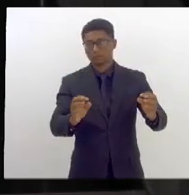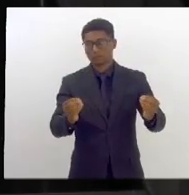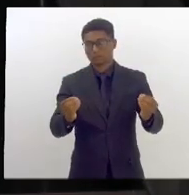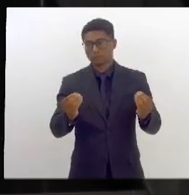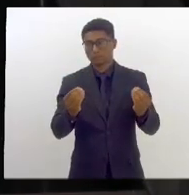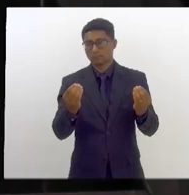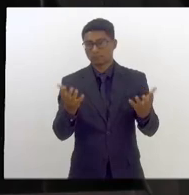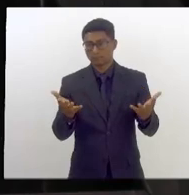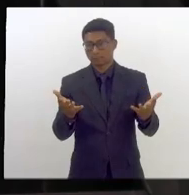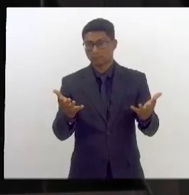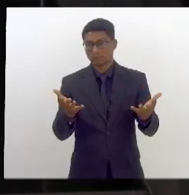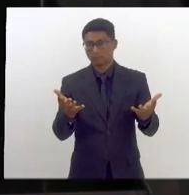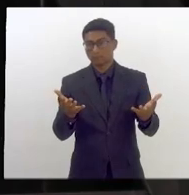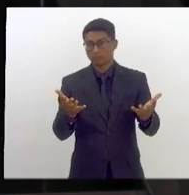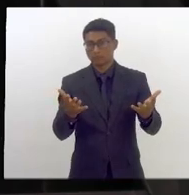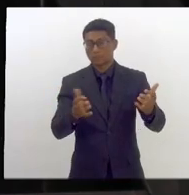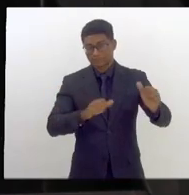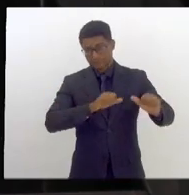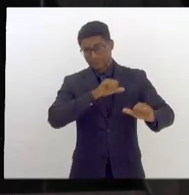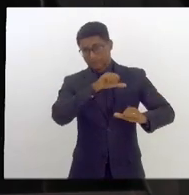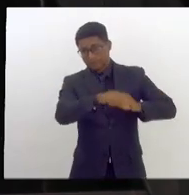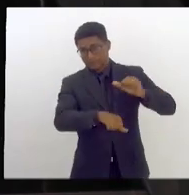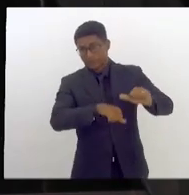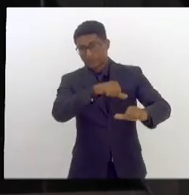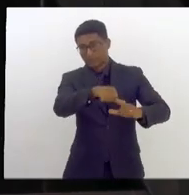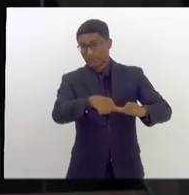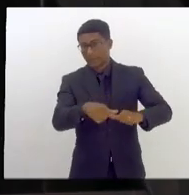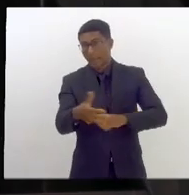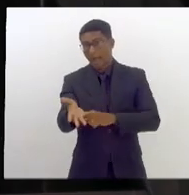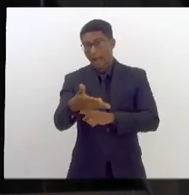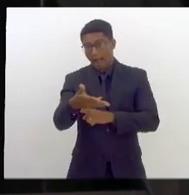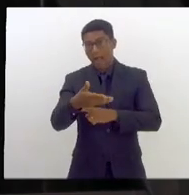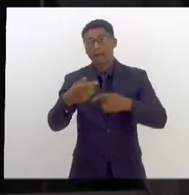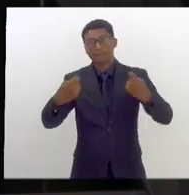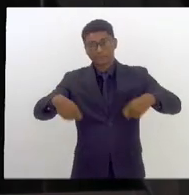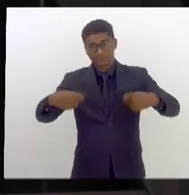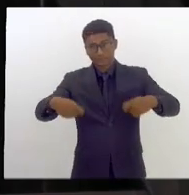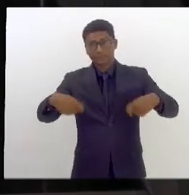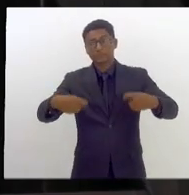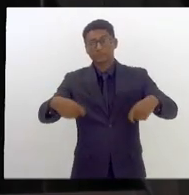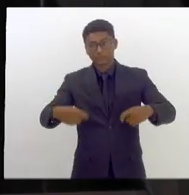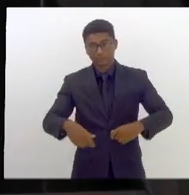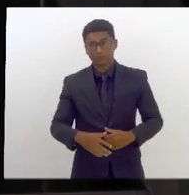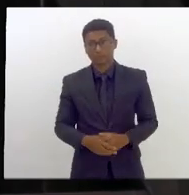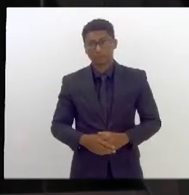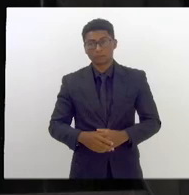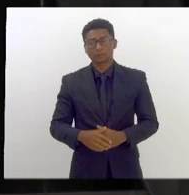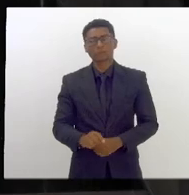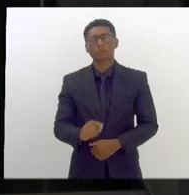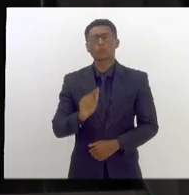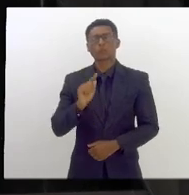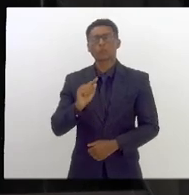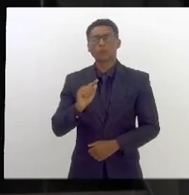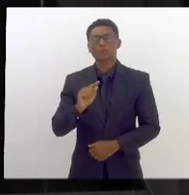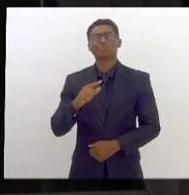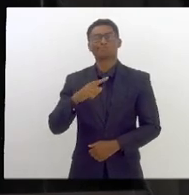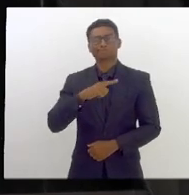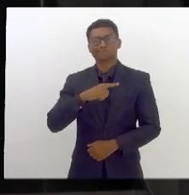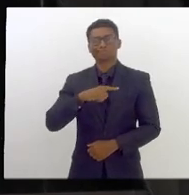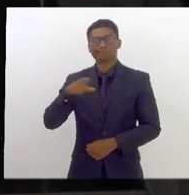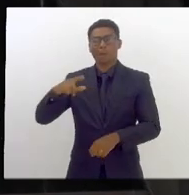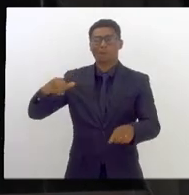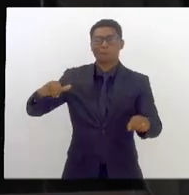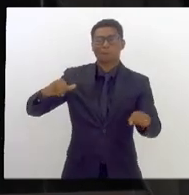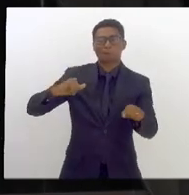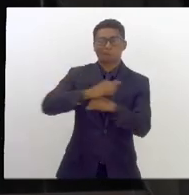alterada Ainda há Tempo e eu me refiro a mais uma pernada e só